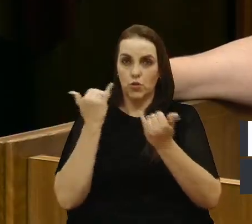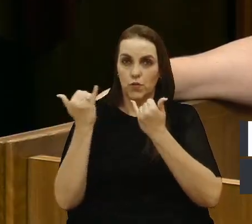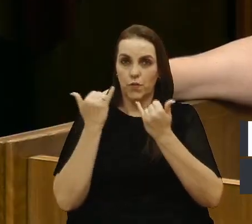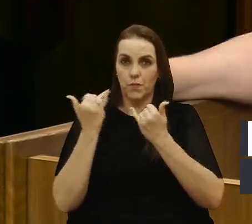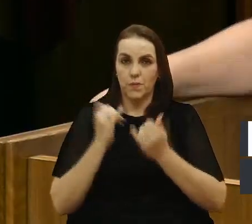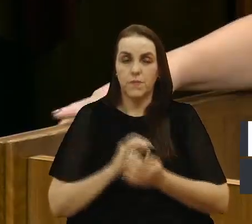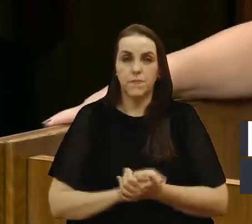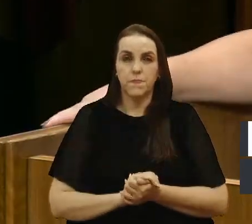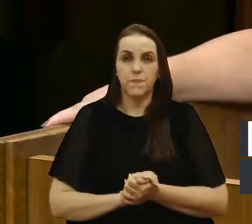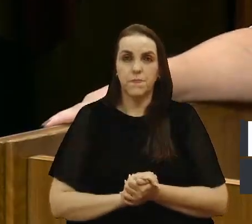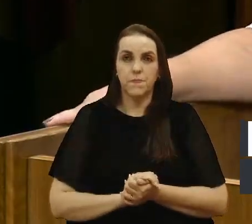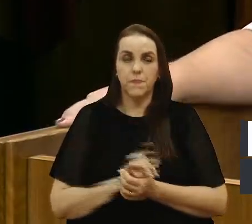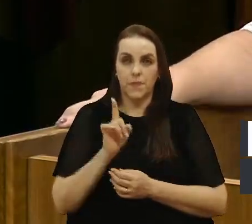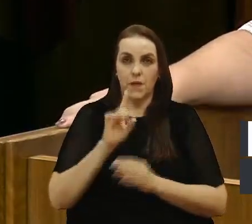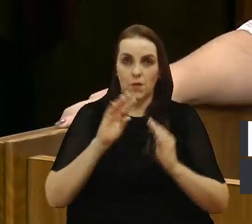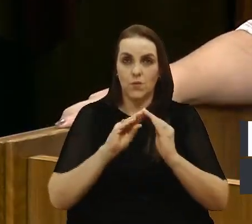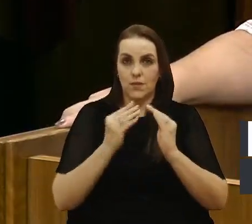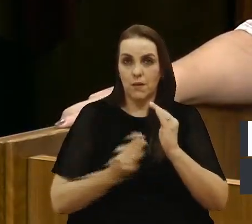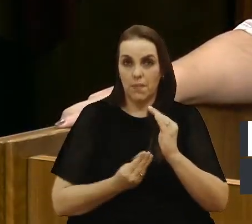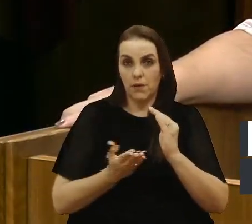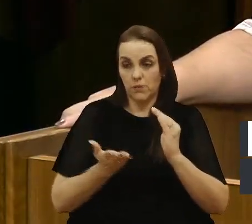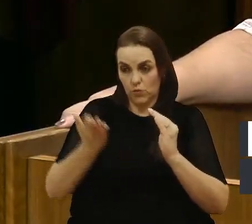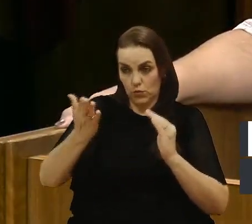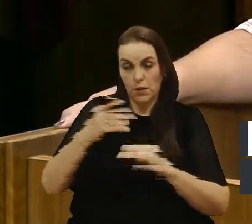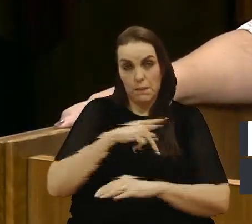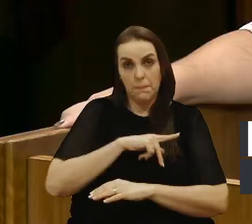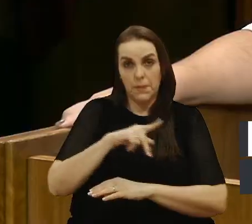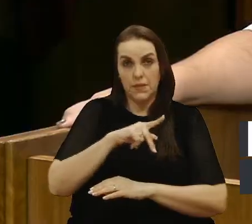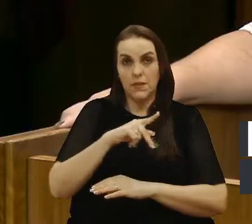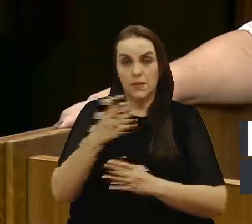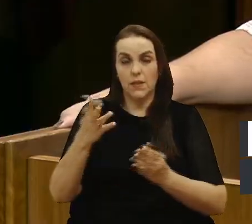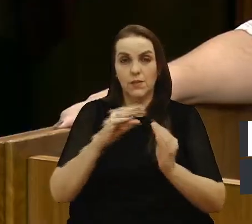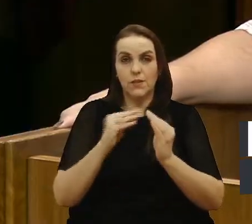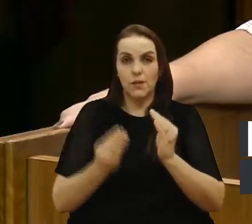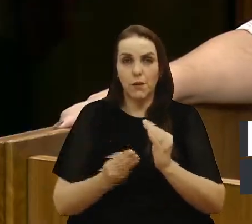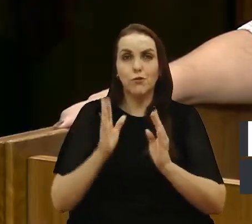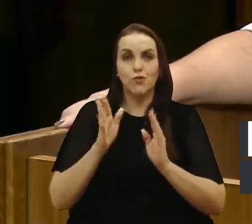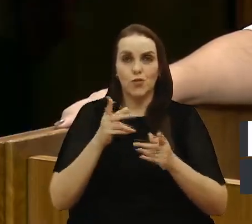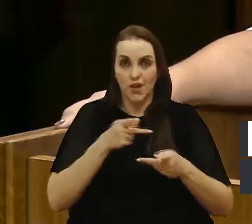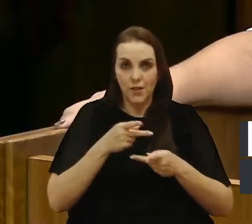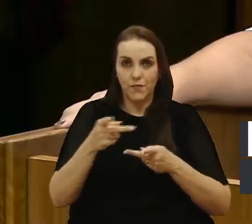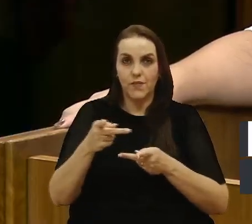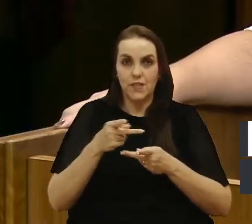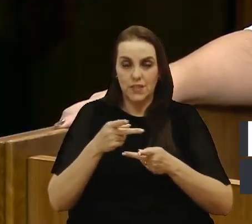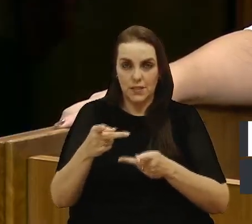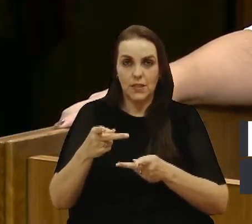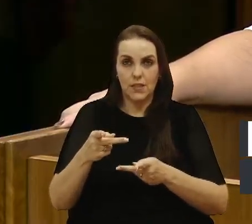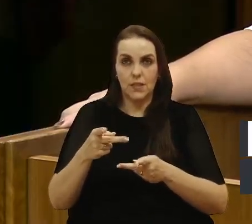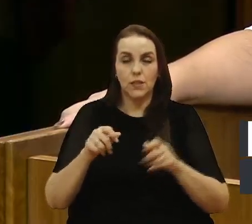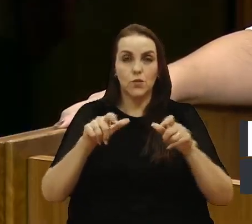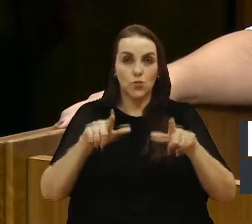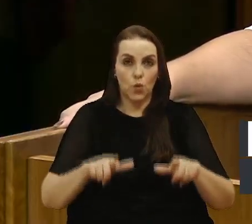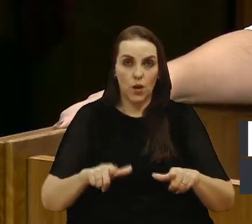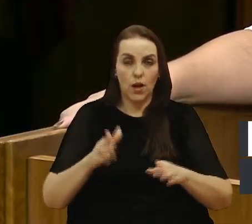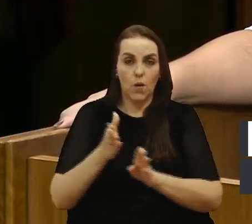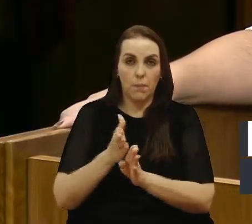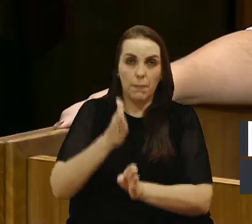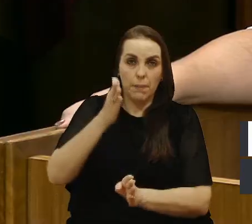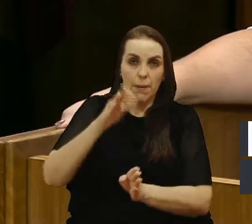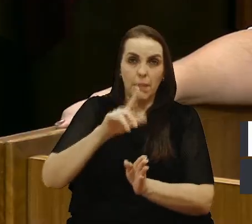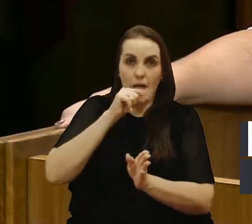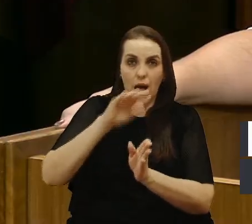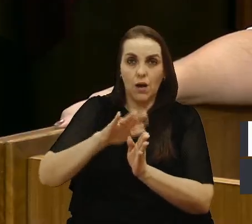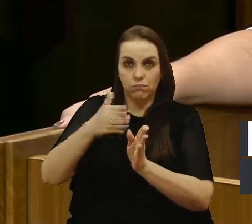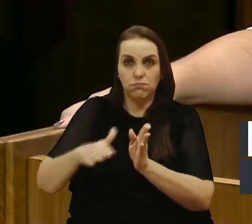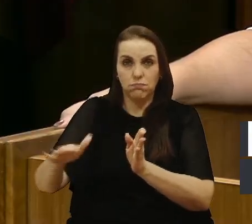informação direcionado ao SAMAI. O senhor que era presidente do SAMAI, já fizemos visitas no local das barragens, já conversamos